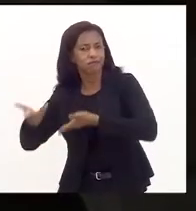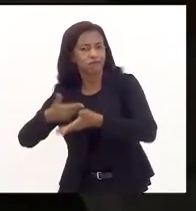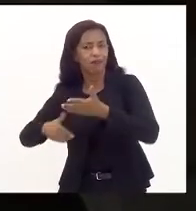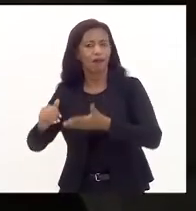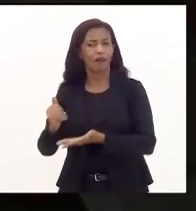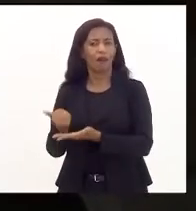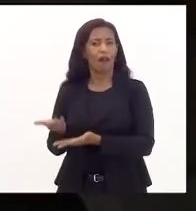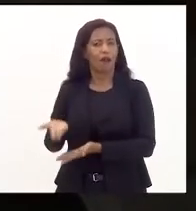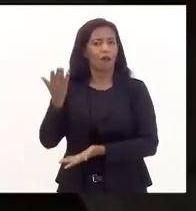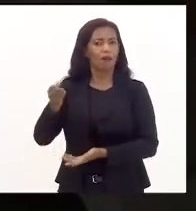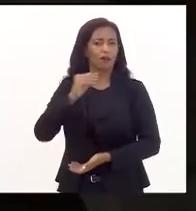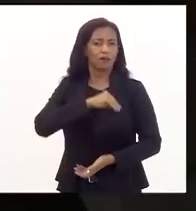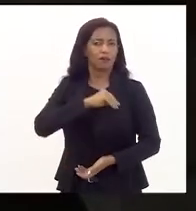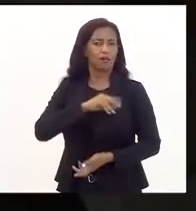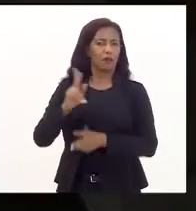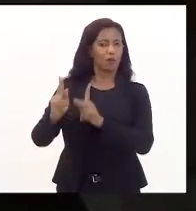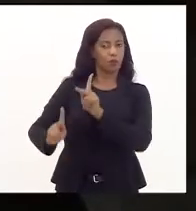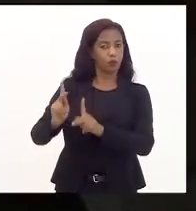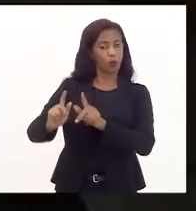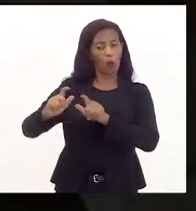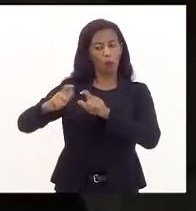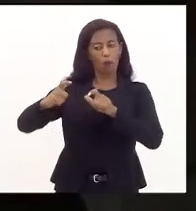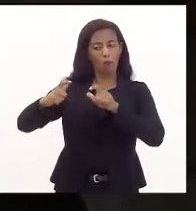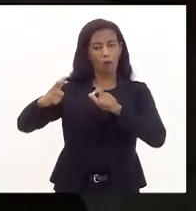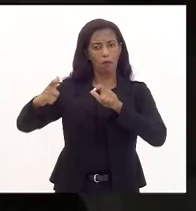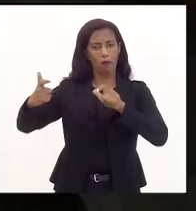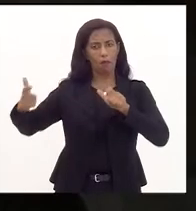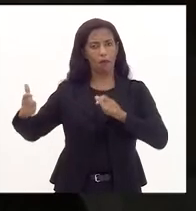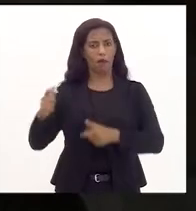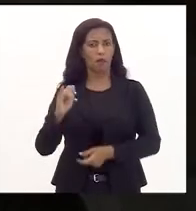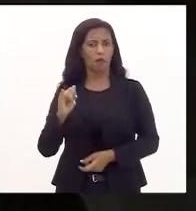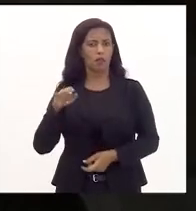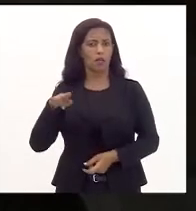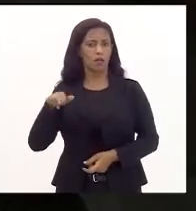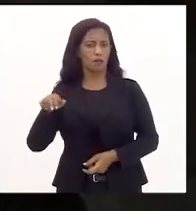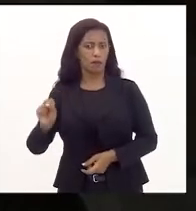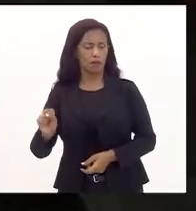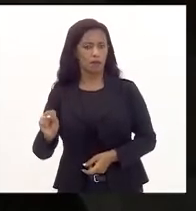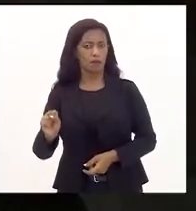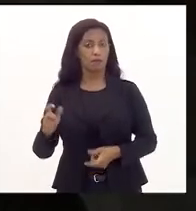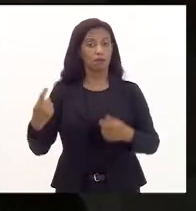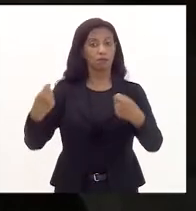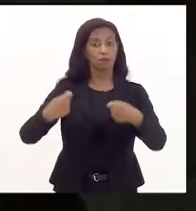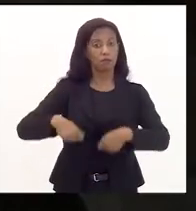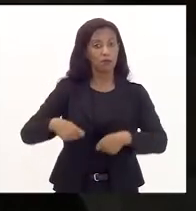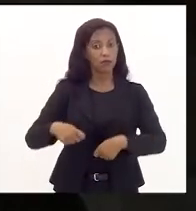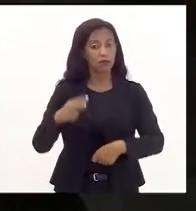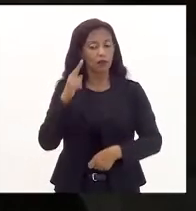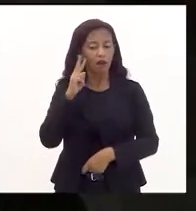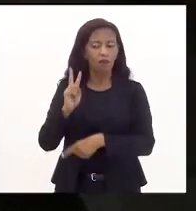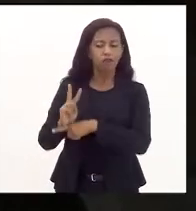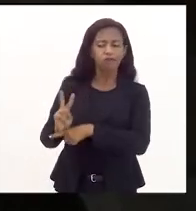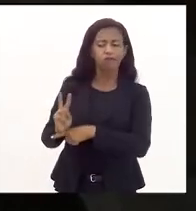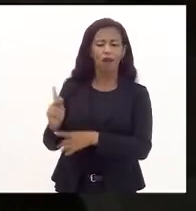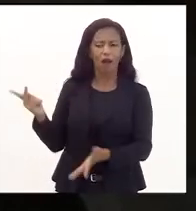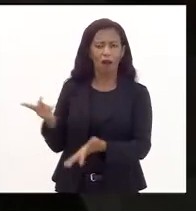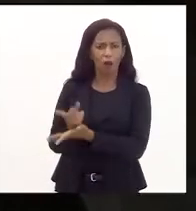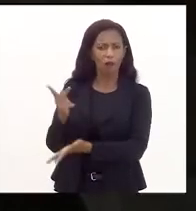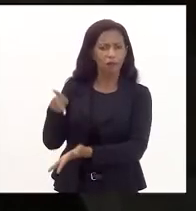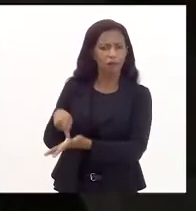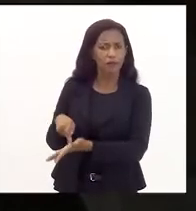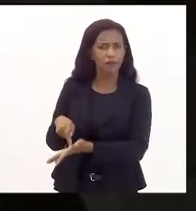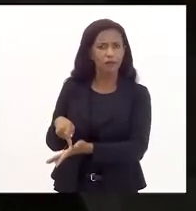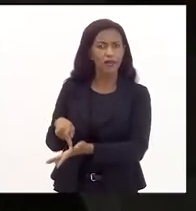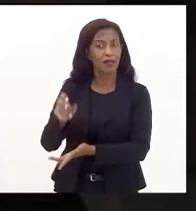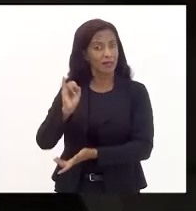aumentar a renda da população ou crescer o ISMS, é necessário que se verifique se isso aconteceu.